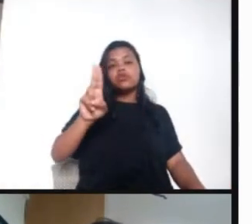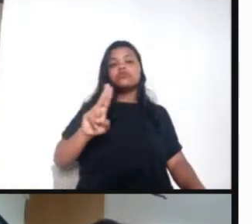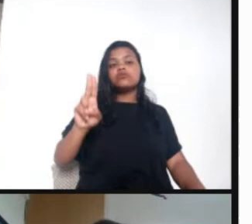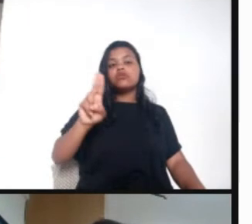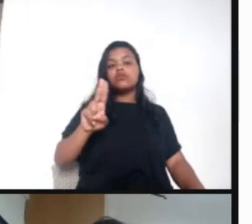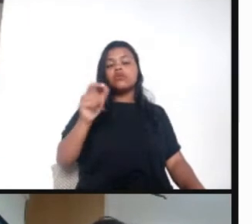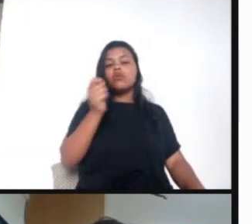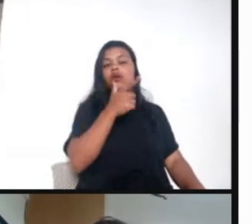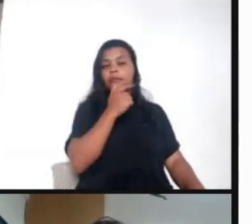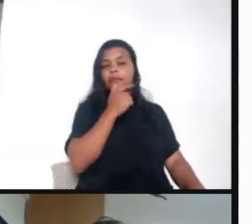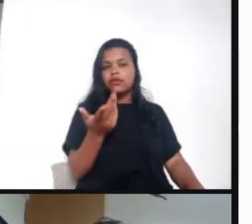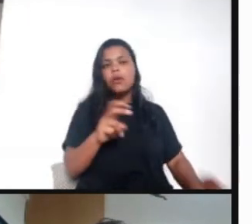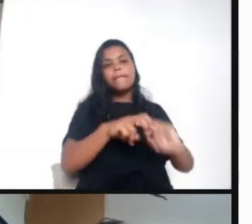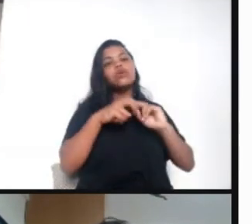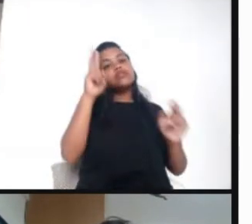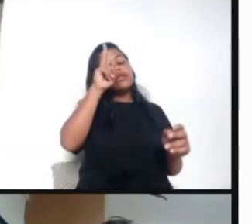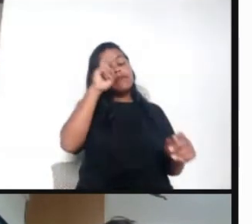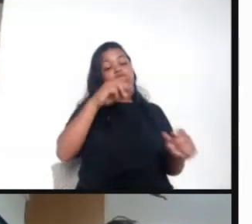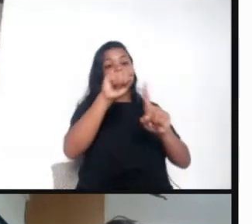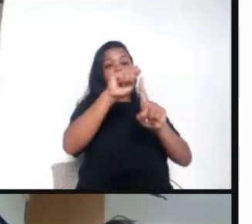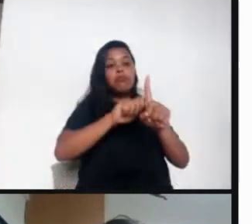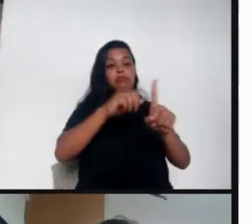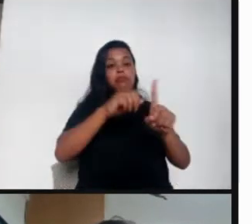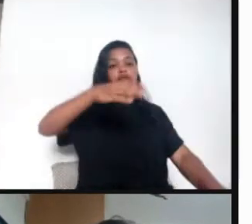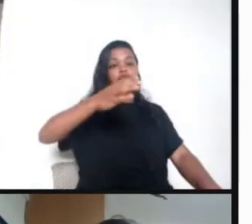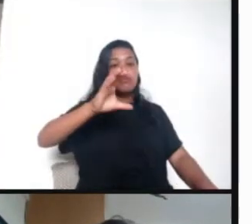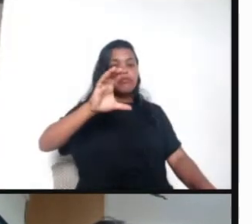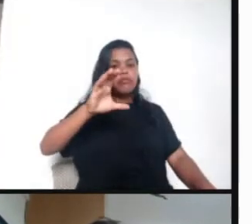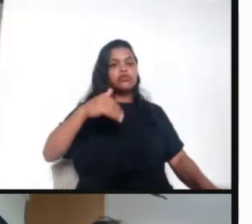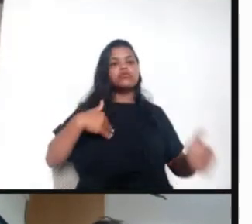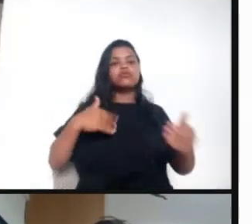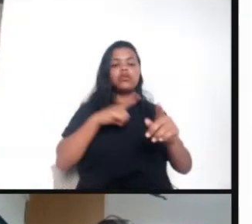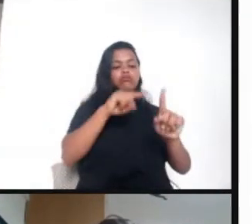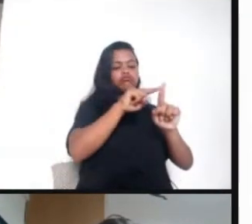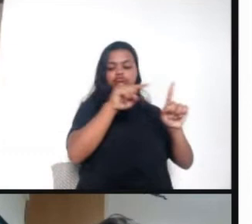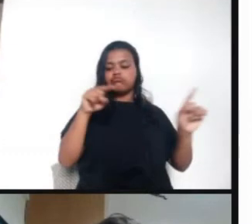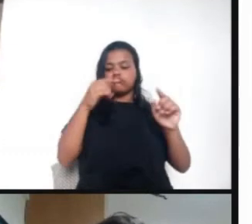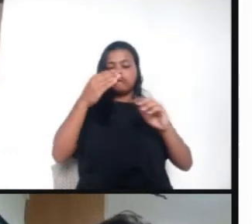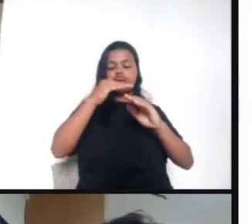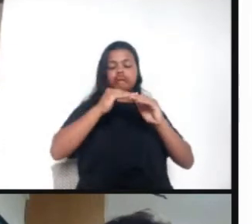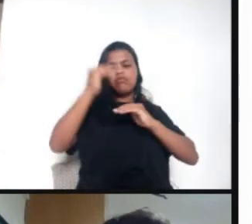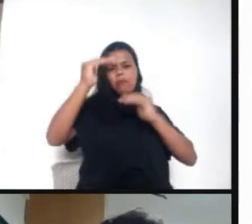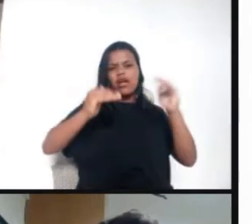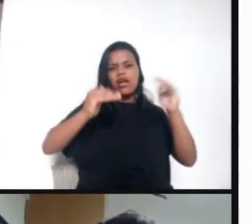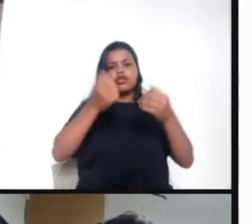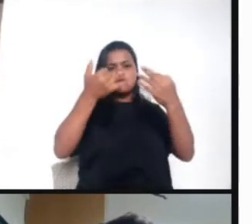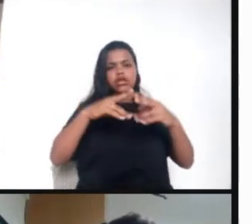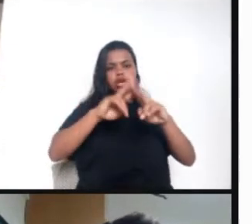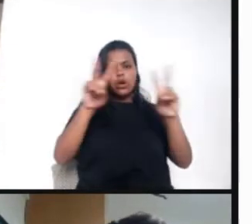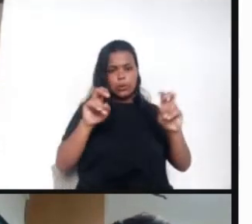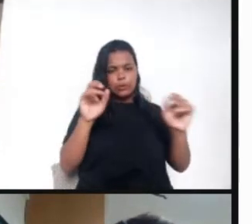em março, no mês de março. Vou tentar fazer uma linha cronológica aqui para a gente puxar o fio da meada. E esse